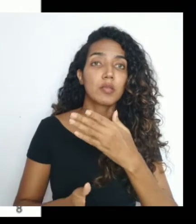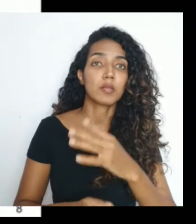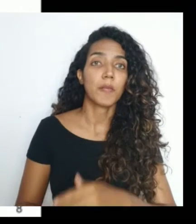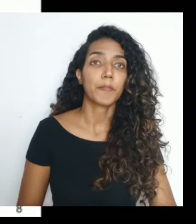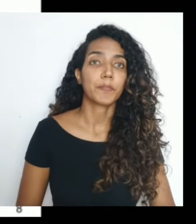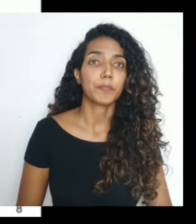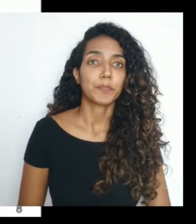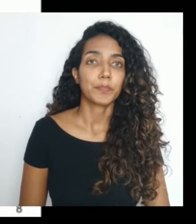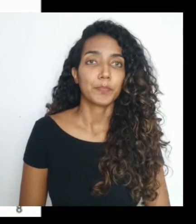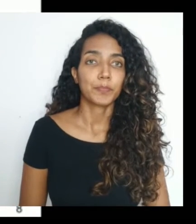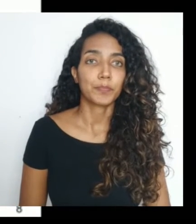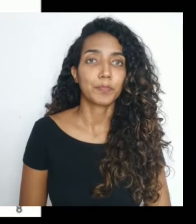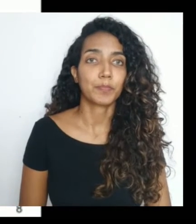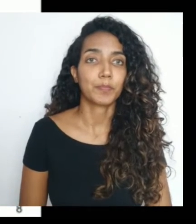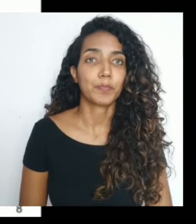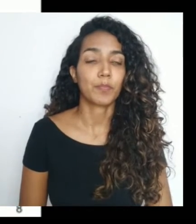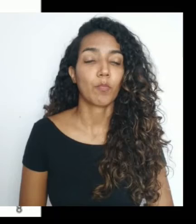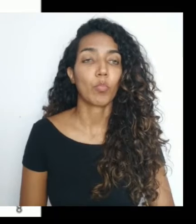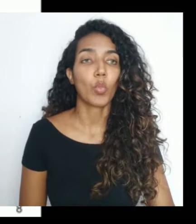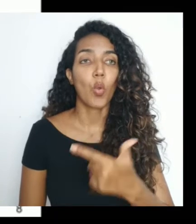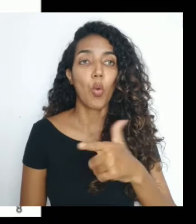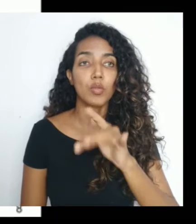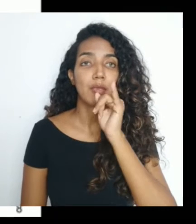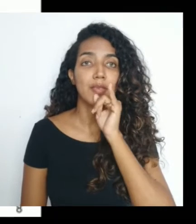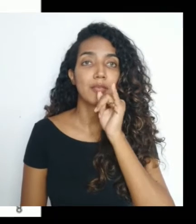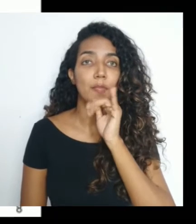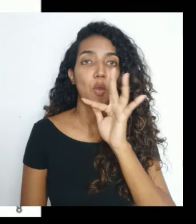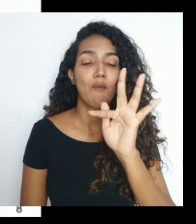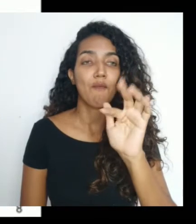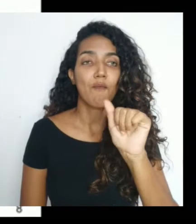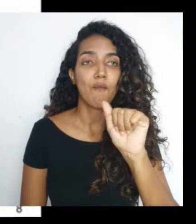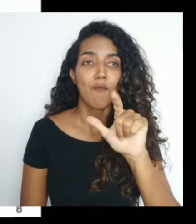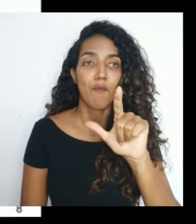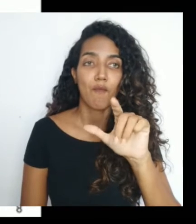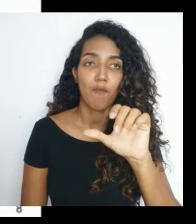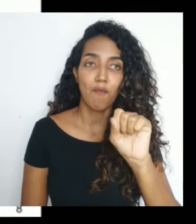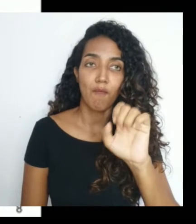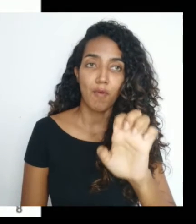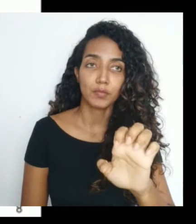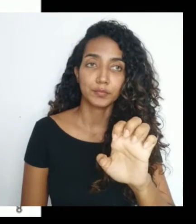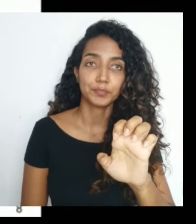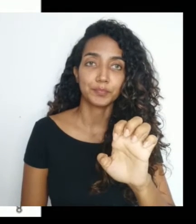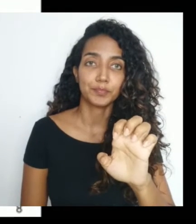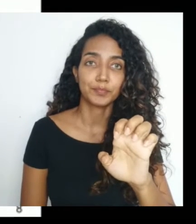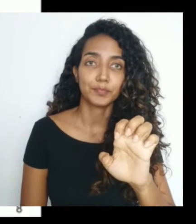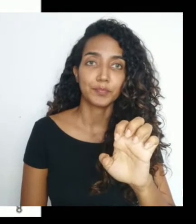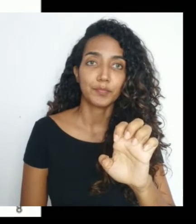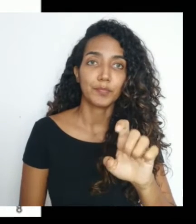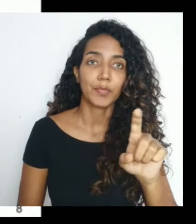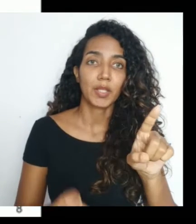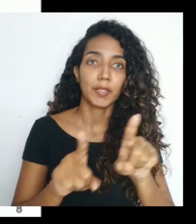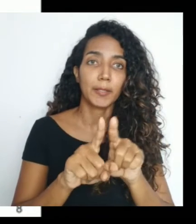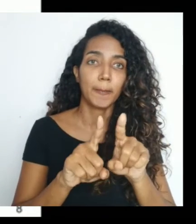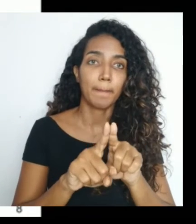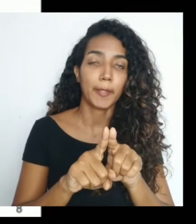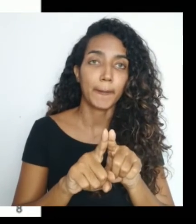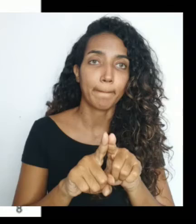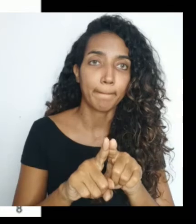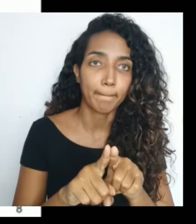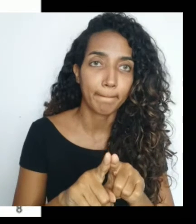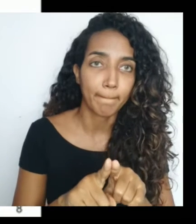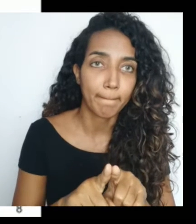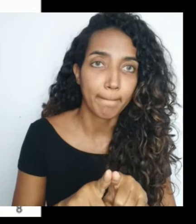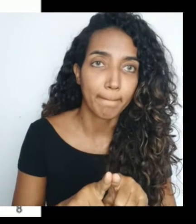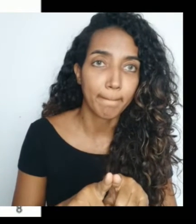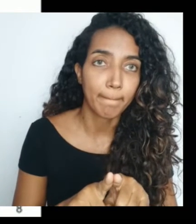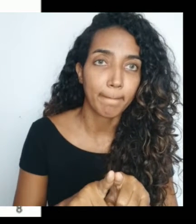false. Nesse caso, false e duplo B, eu não preciso avaliar B, eu não preciso